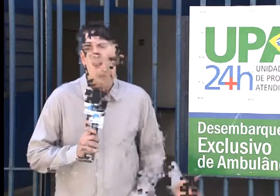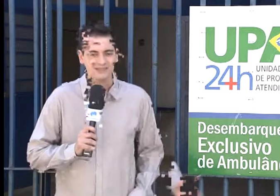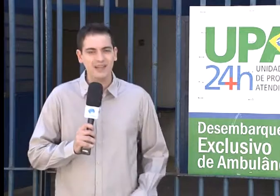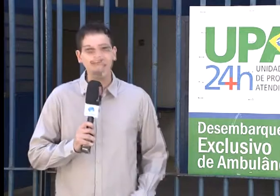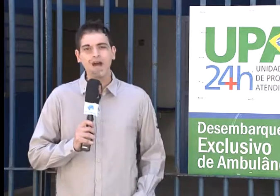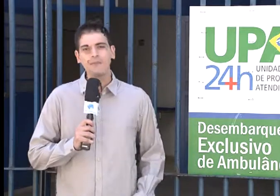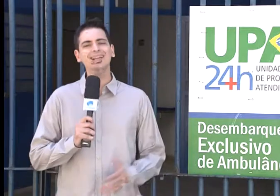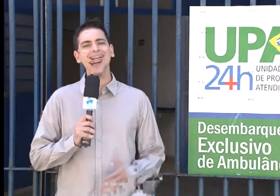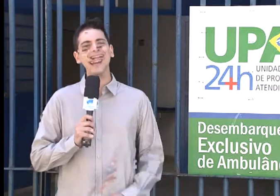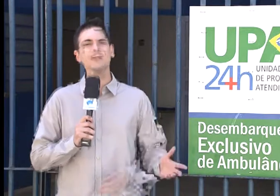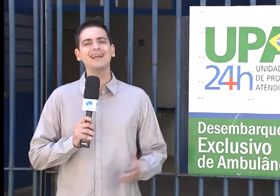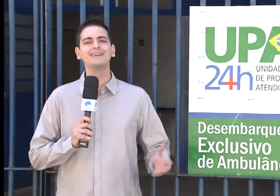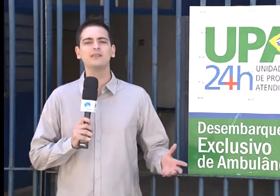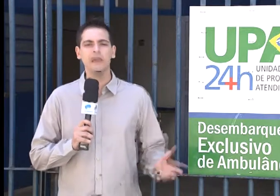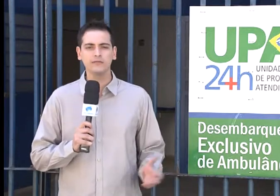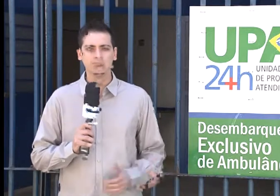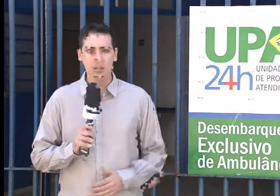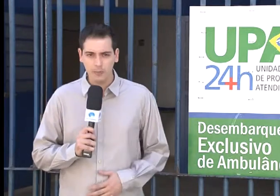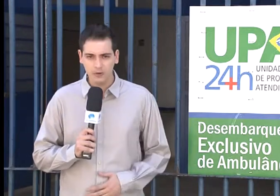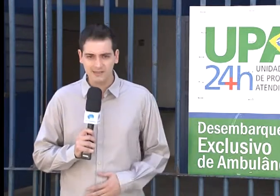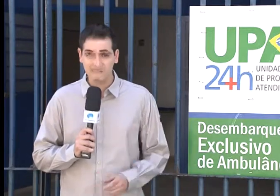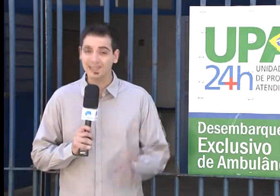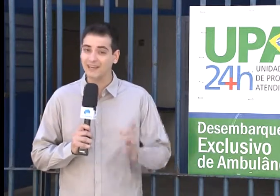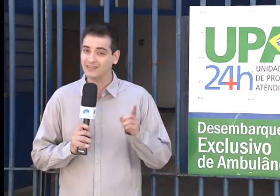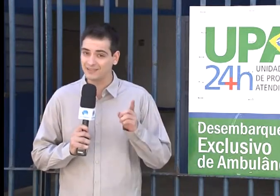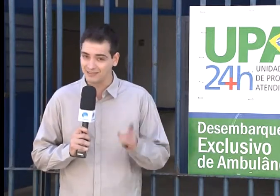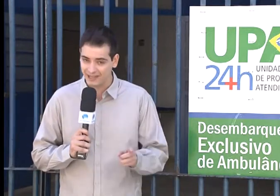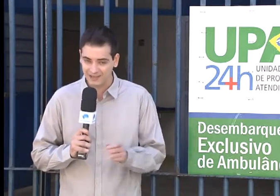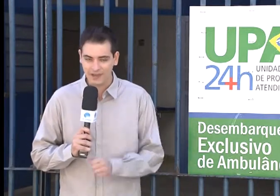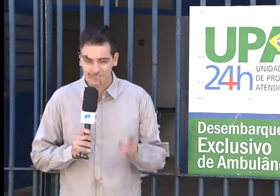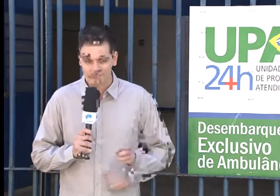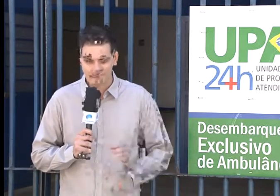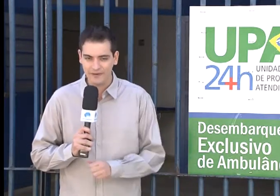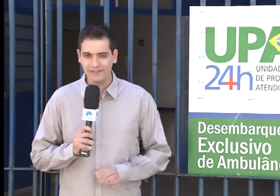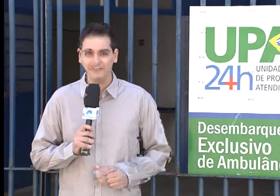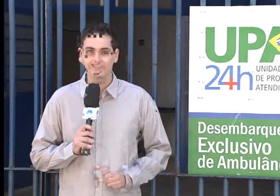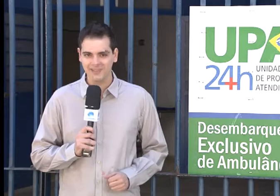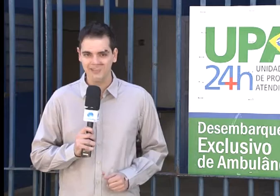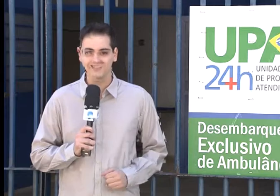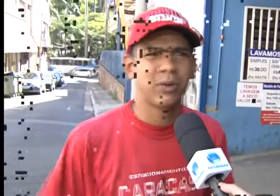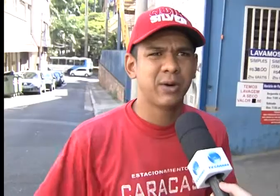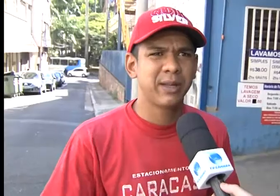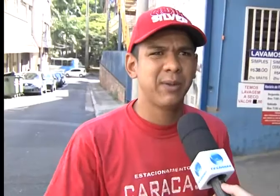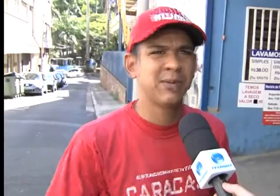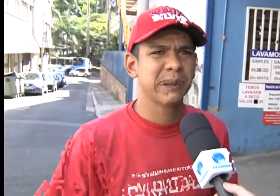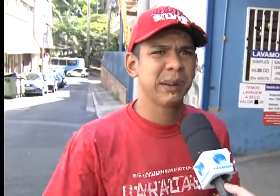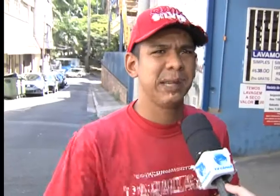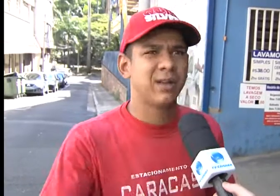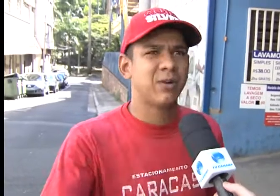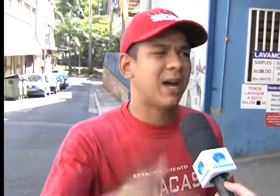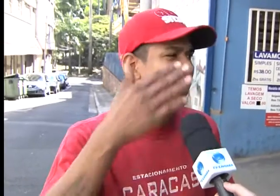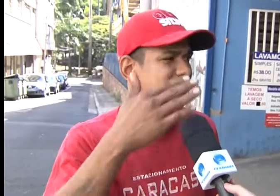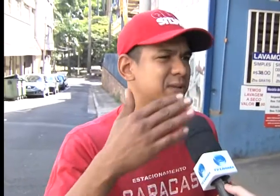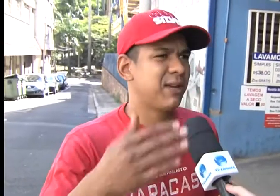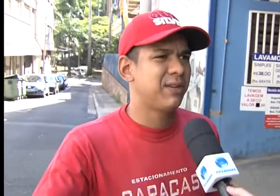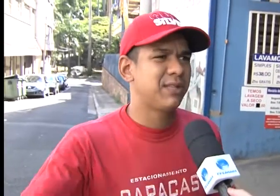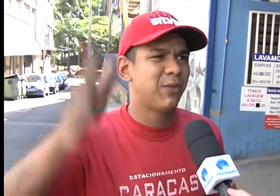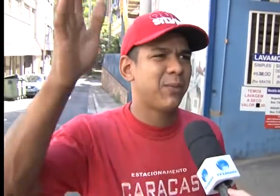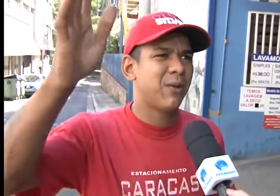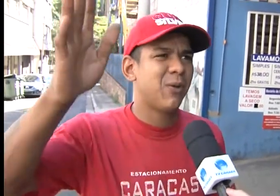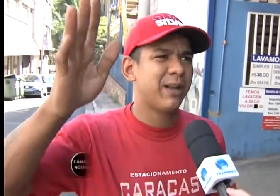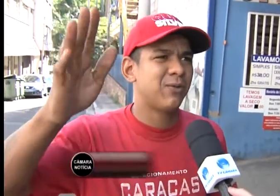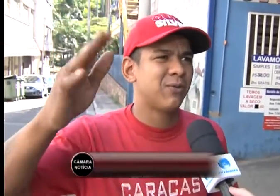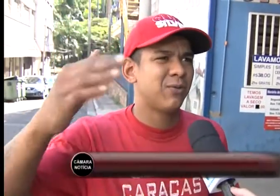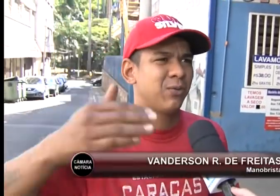vão permanecer para dar esclarecimentos à população, que ainda tenta reverter a decisão. Ontem mesmo eu larguei